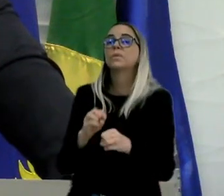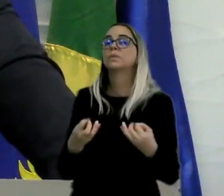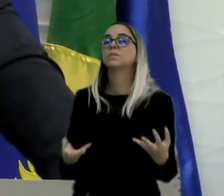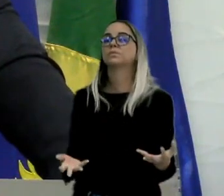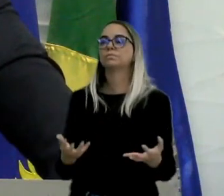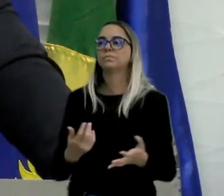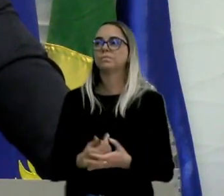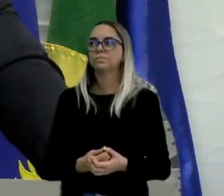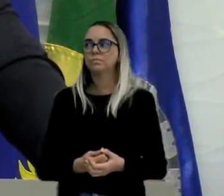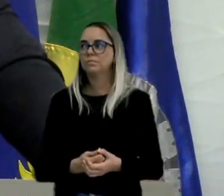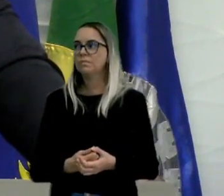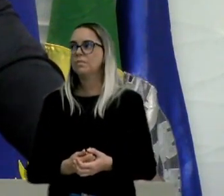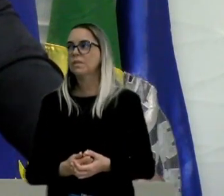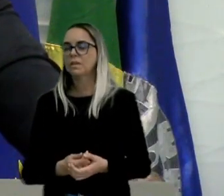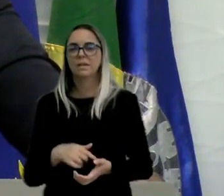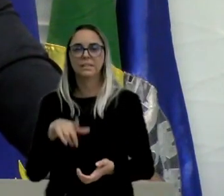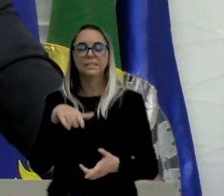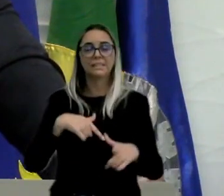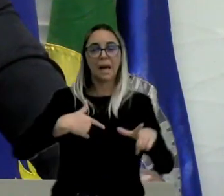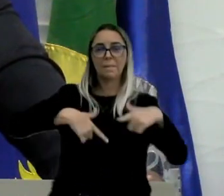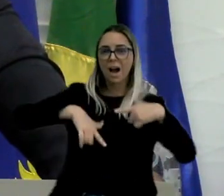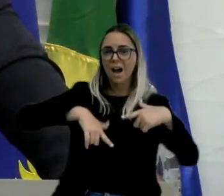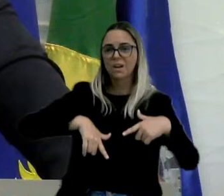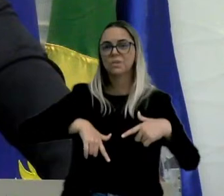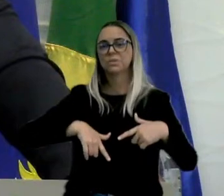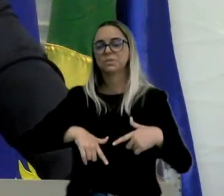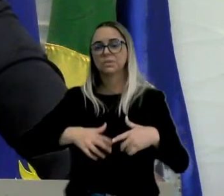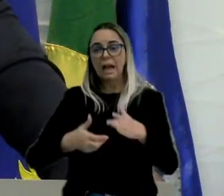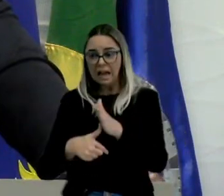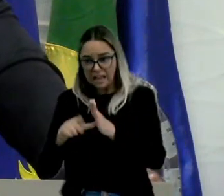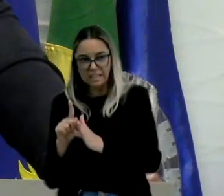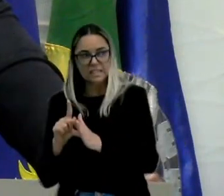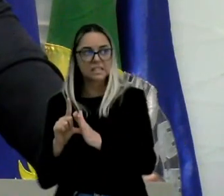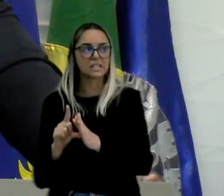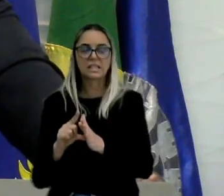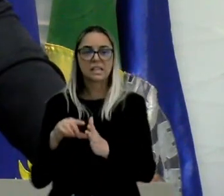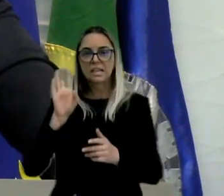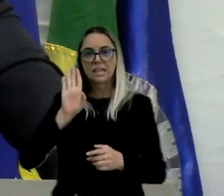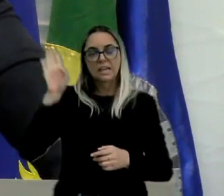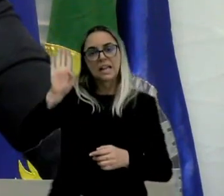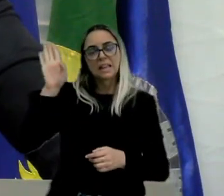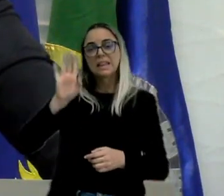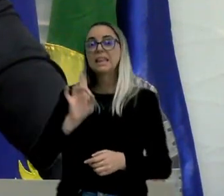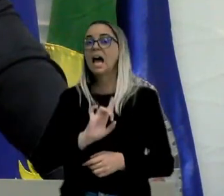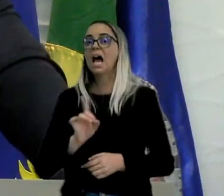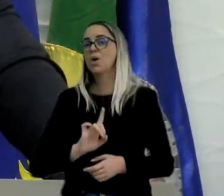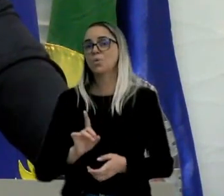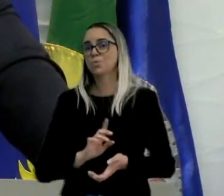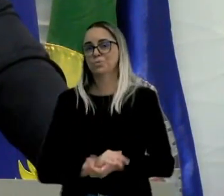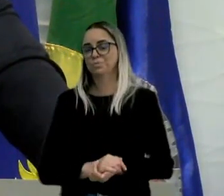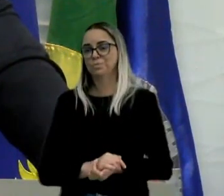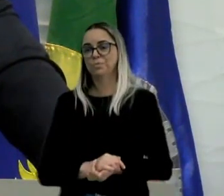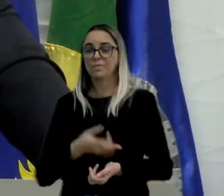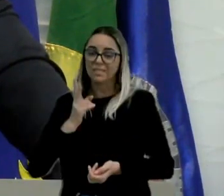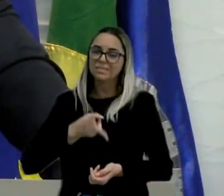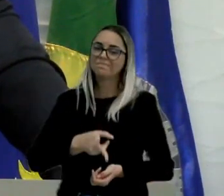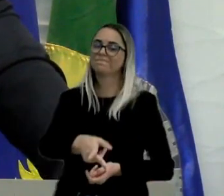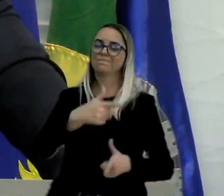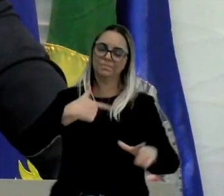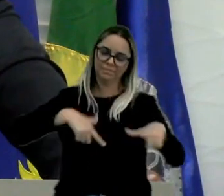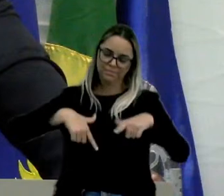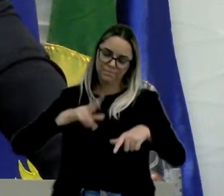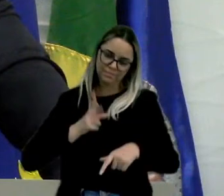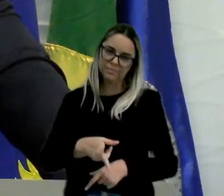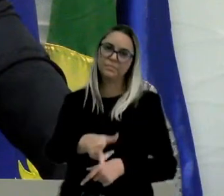e não é trabalho de véspera de eleição não isso é um trabalho que eu